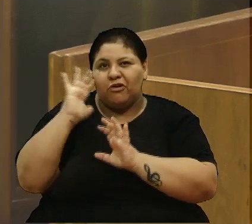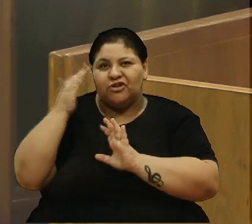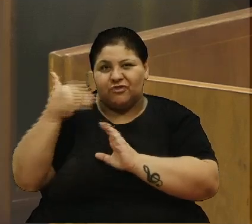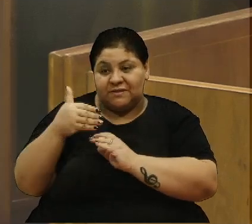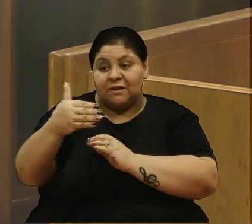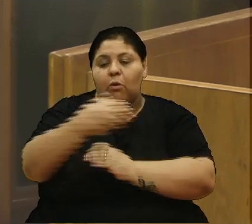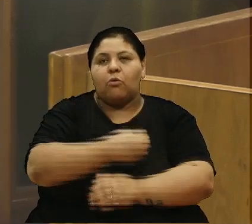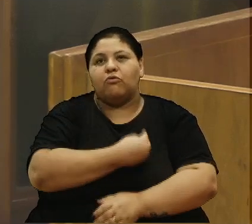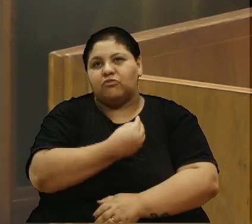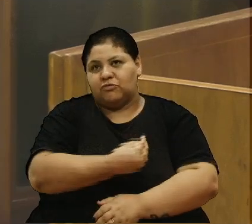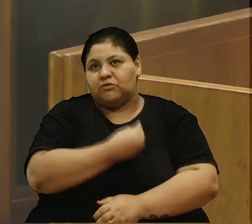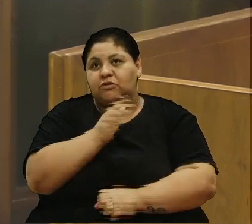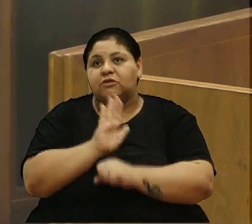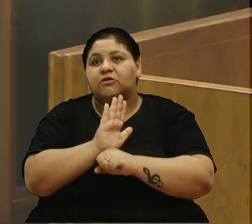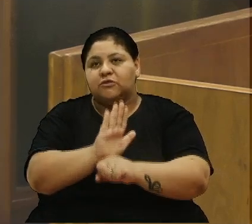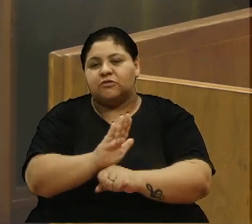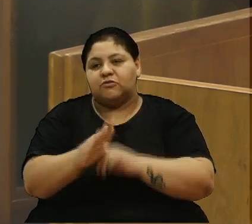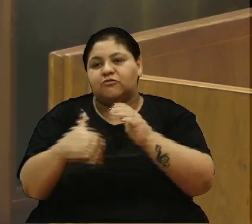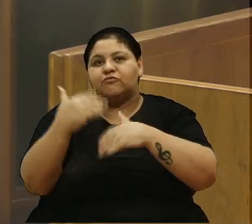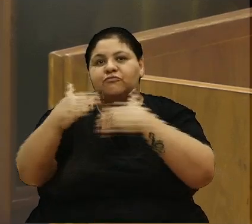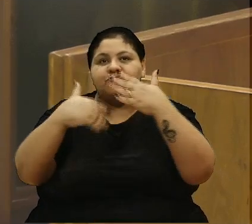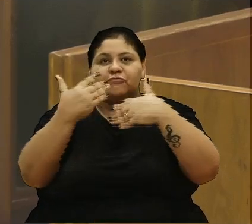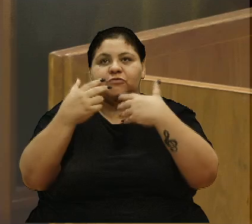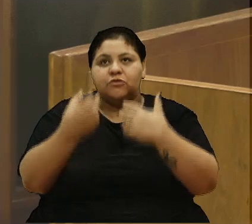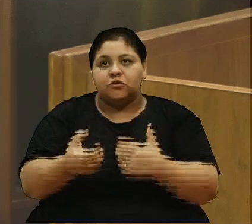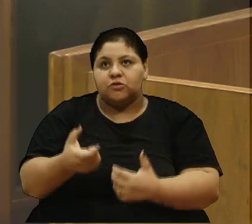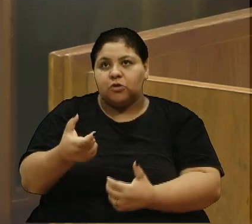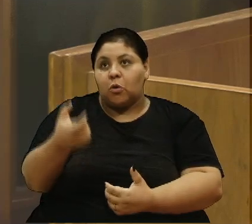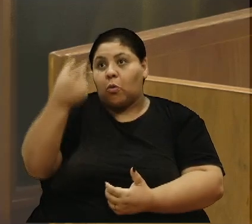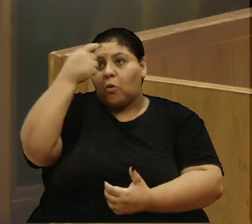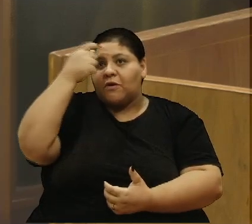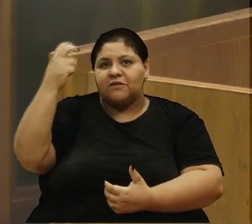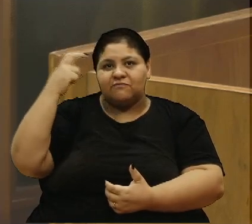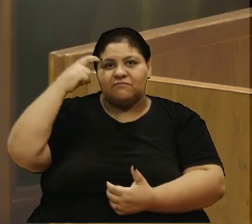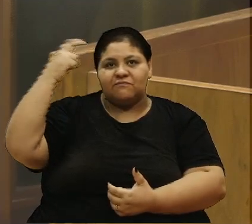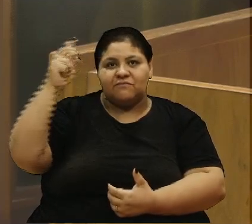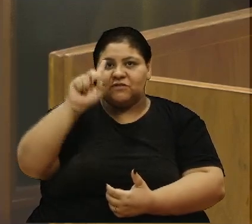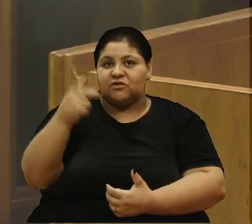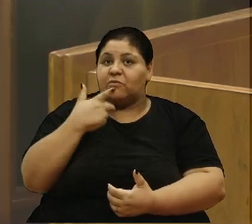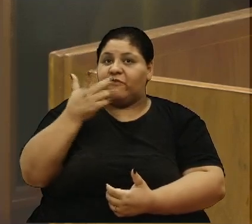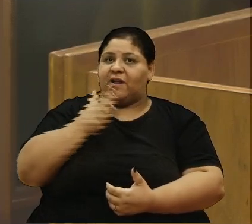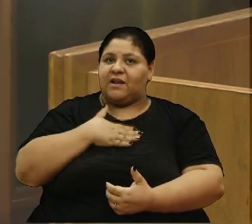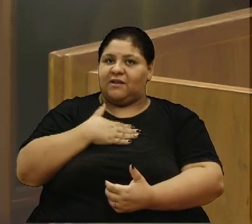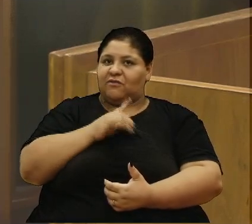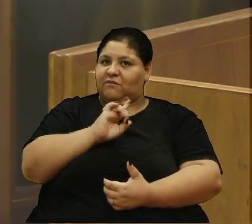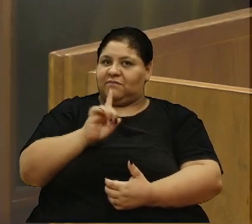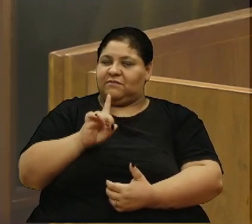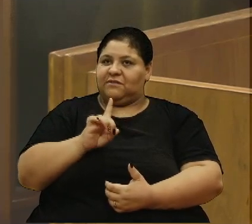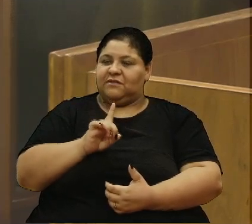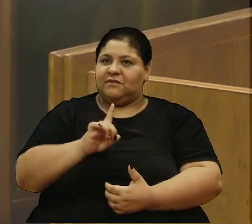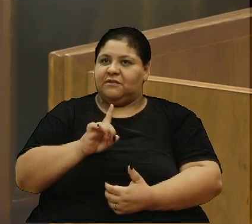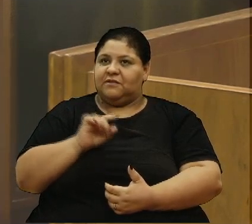vida e contribui muito para o desenvolvimento cognitivo e inteligência. Isso não é uma fala nossa, isso é